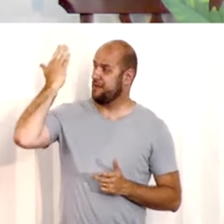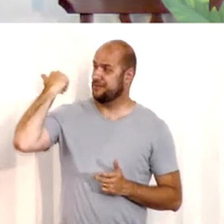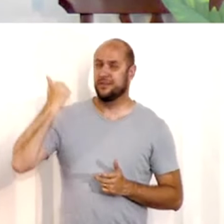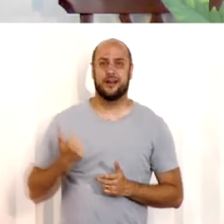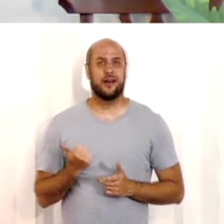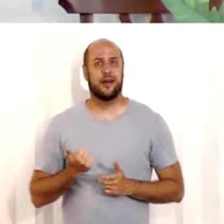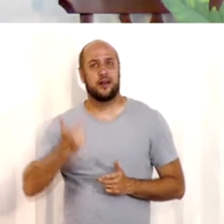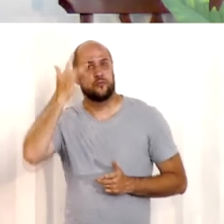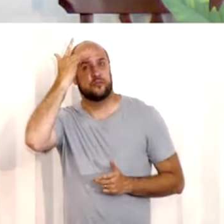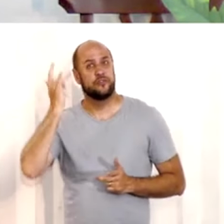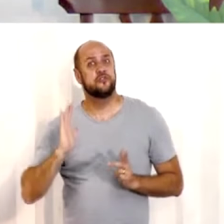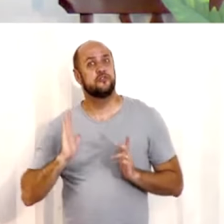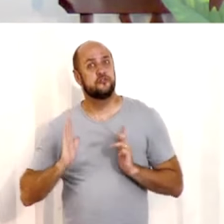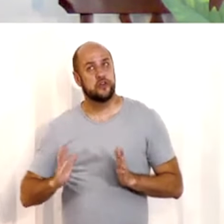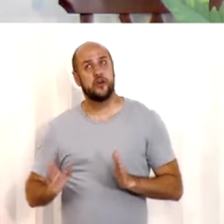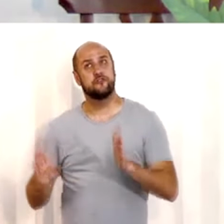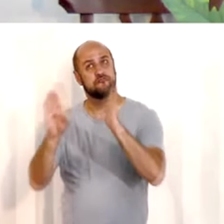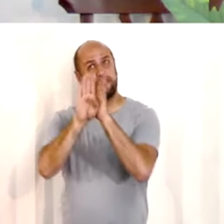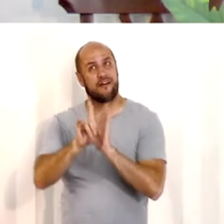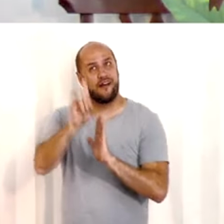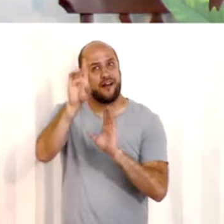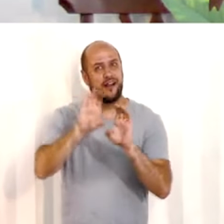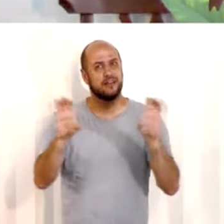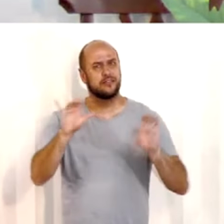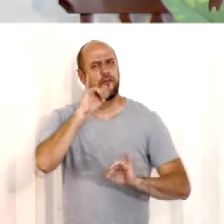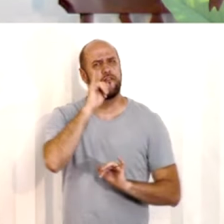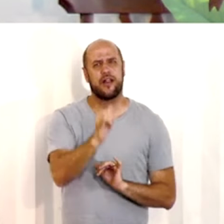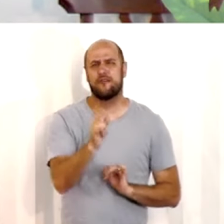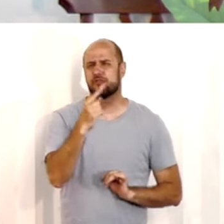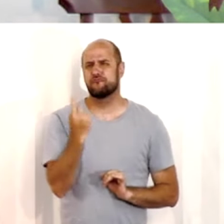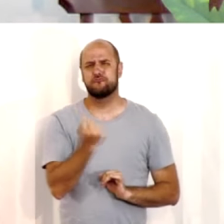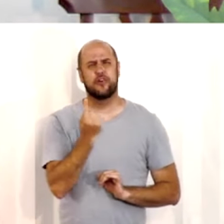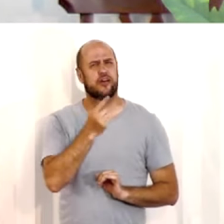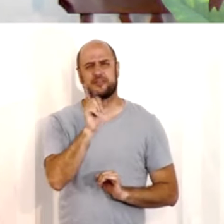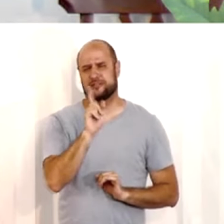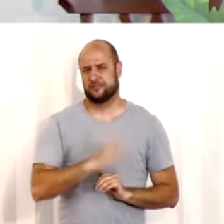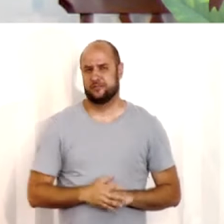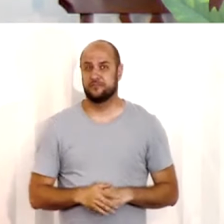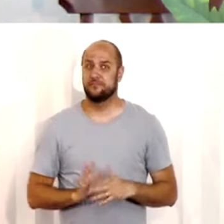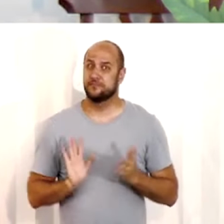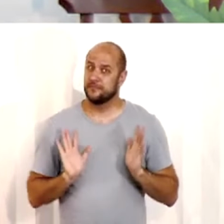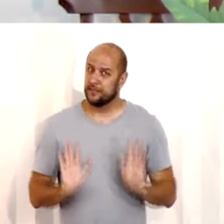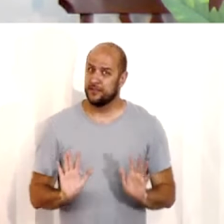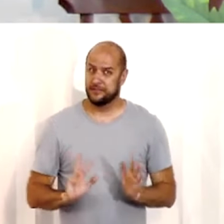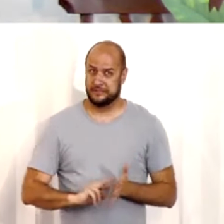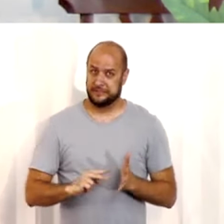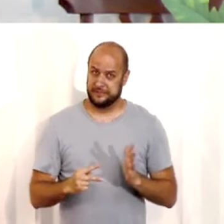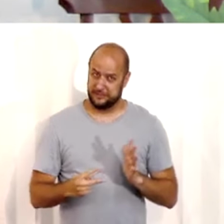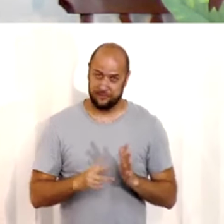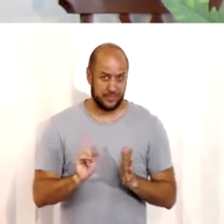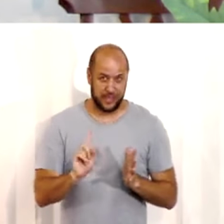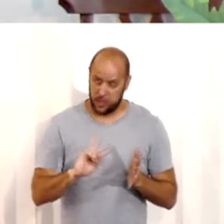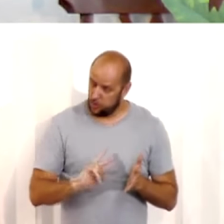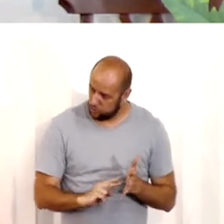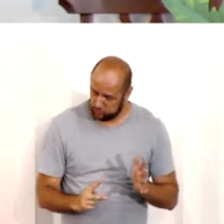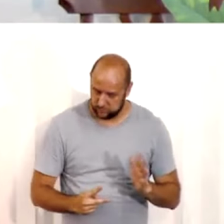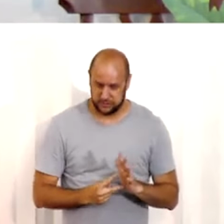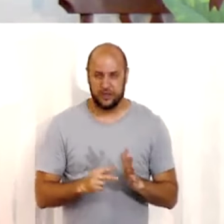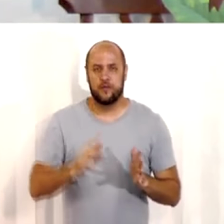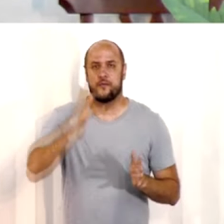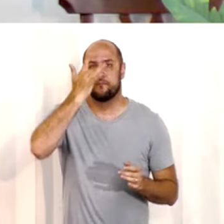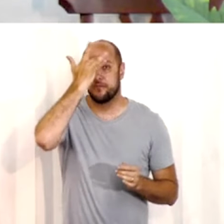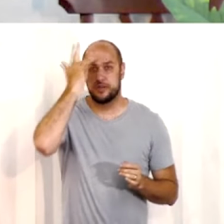chegaram antes de nós, para dizer, vocês não estão sozinhos. Isso não quer dizer, o autor não está querendo dizer, que estas